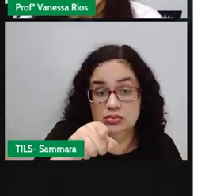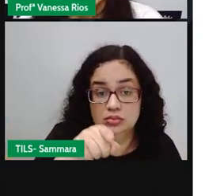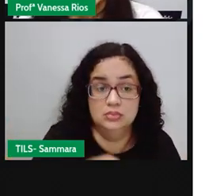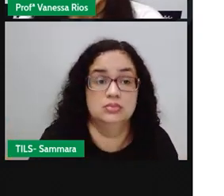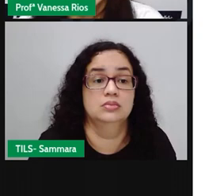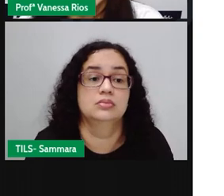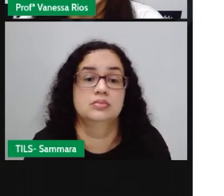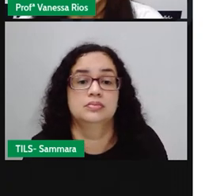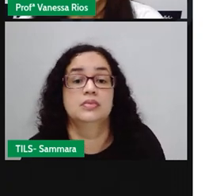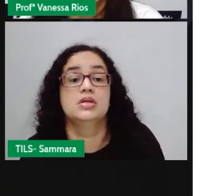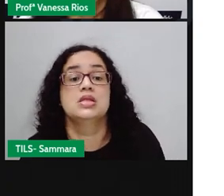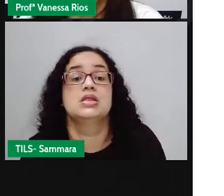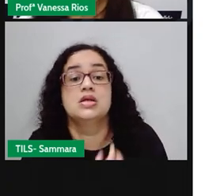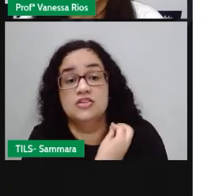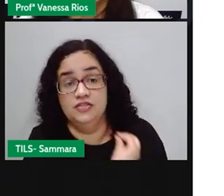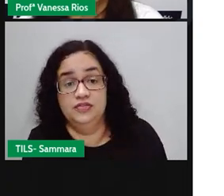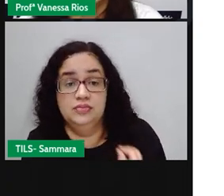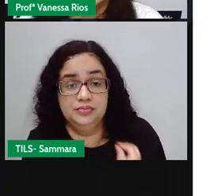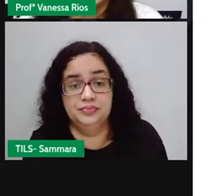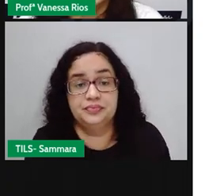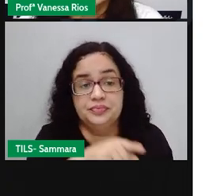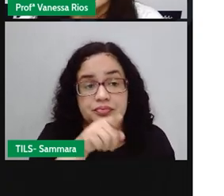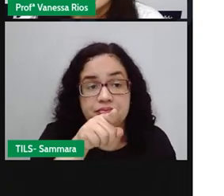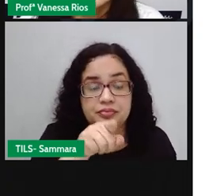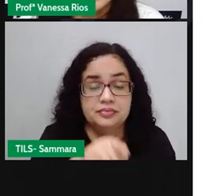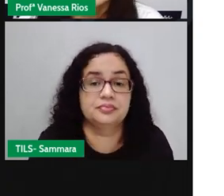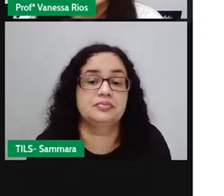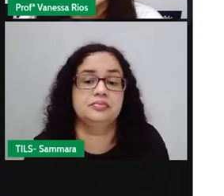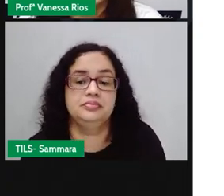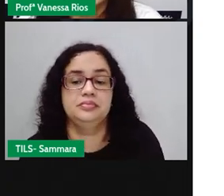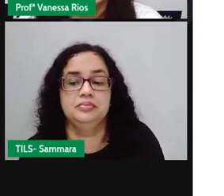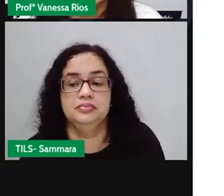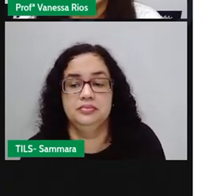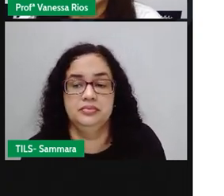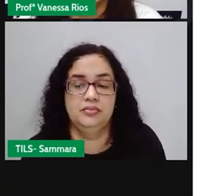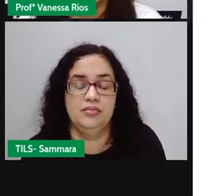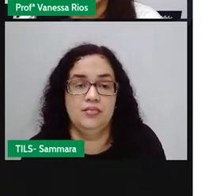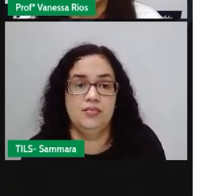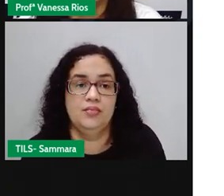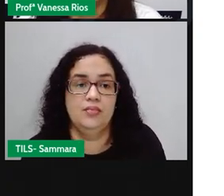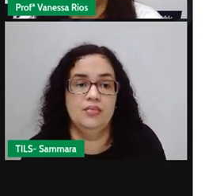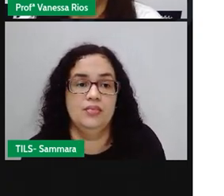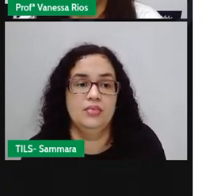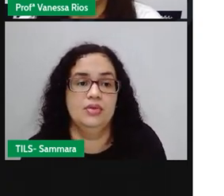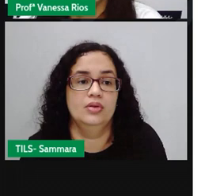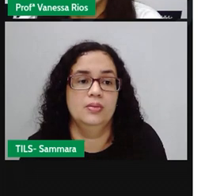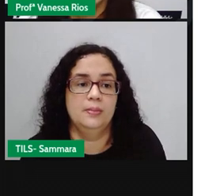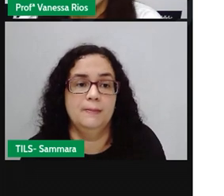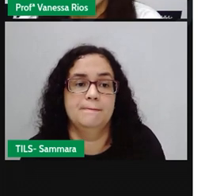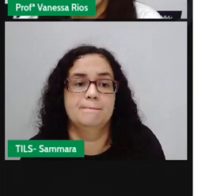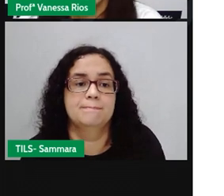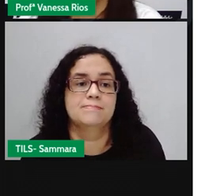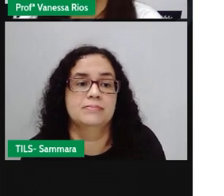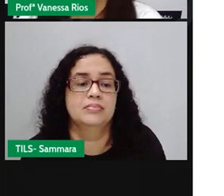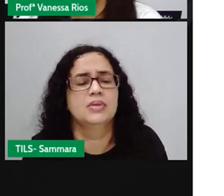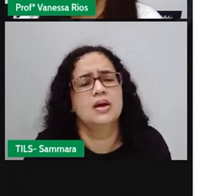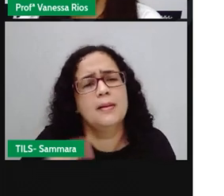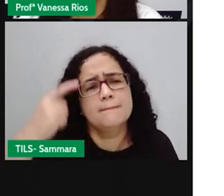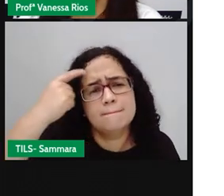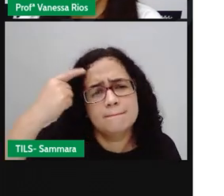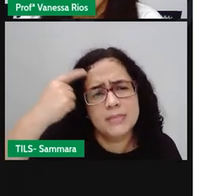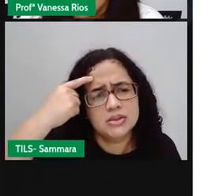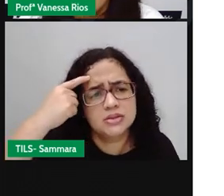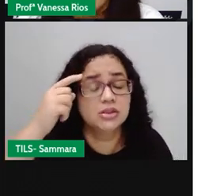Ming, que teria vivido de 243 a 181 anos antes de Cristo. Imagina aí